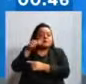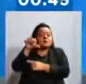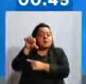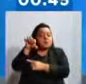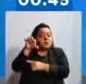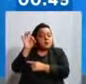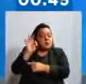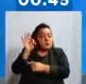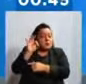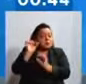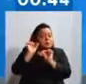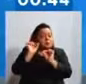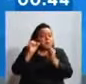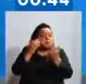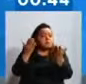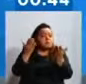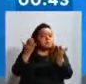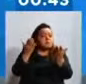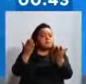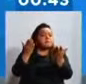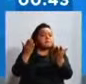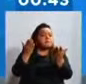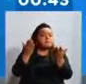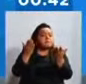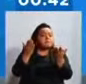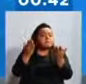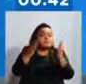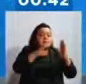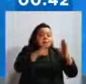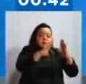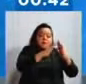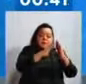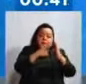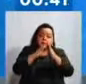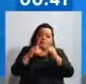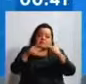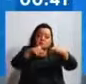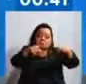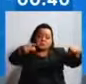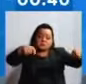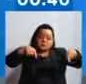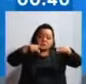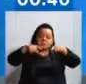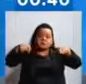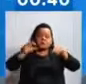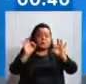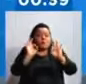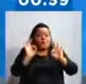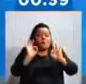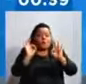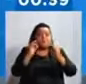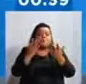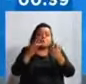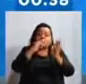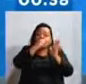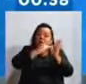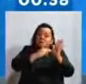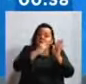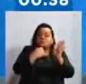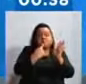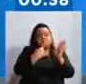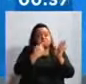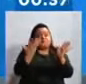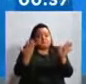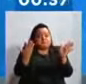nossas propriedades não tem documento? Não existe, não tem como. Mas nós vamos injetar